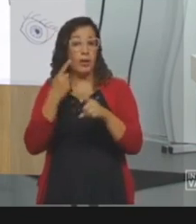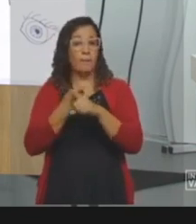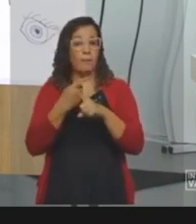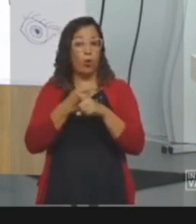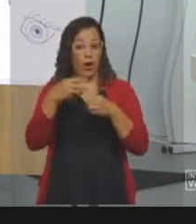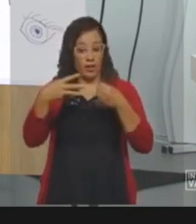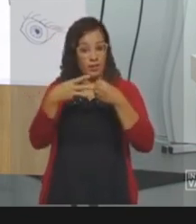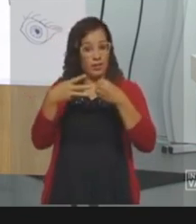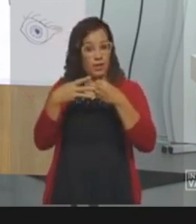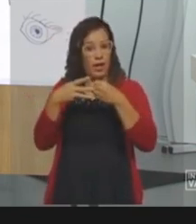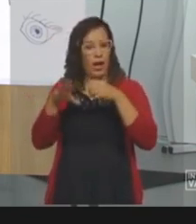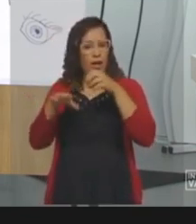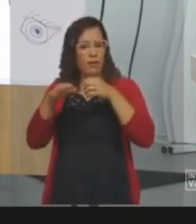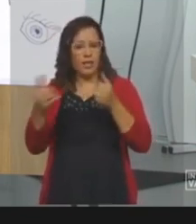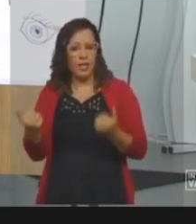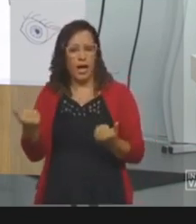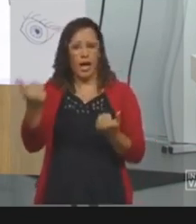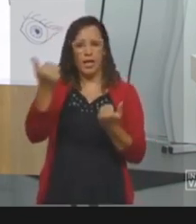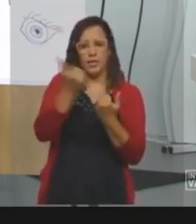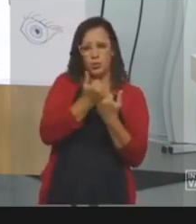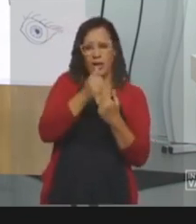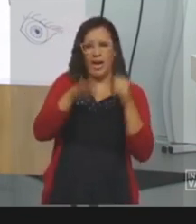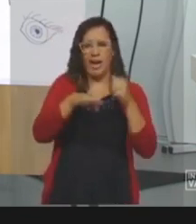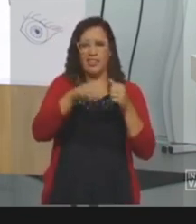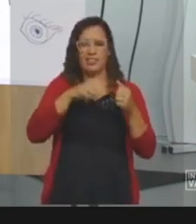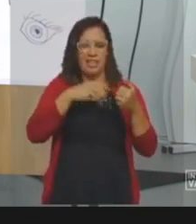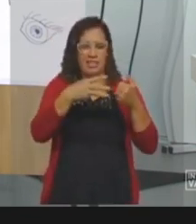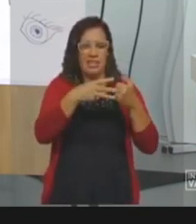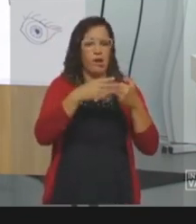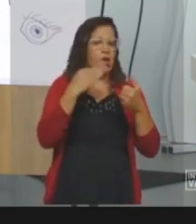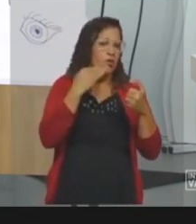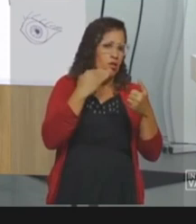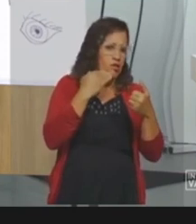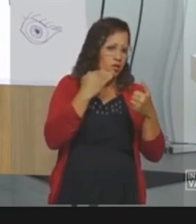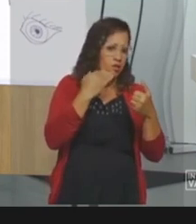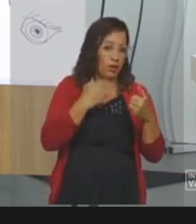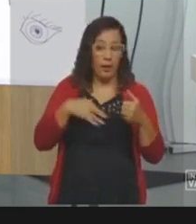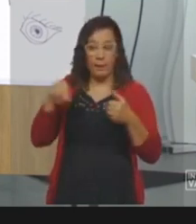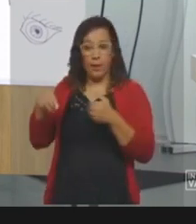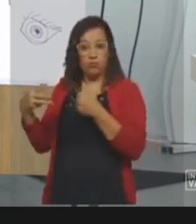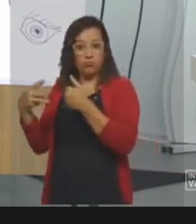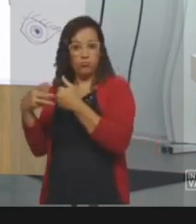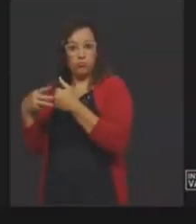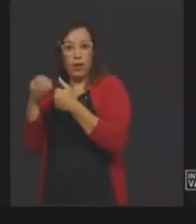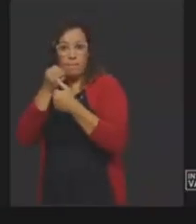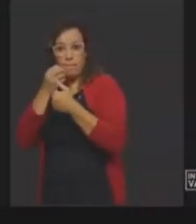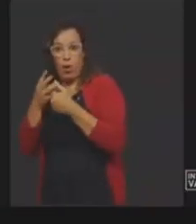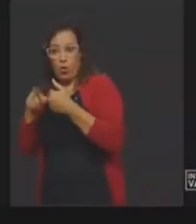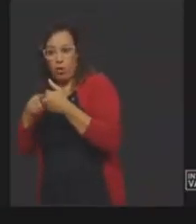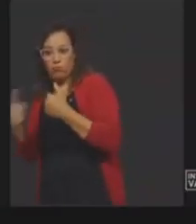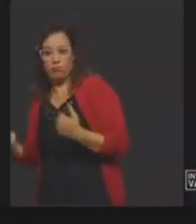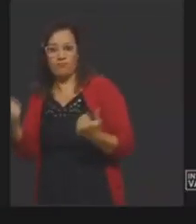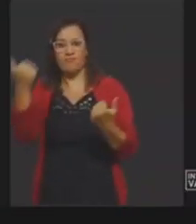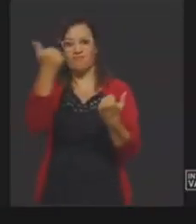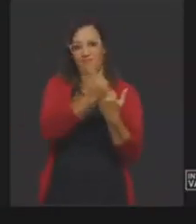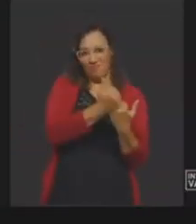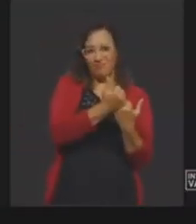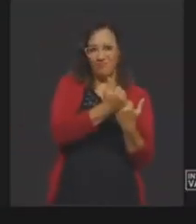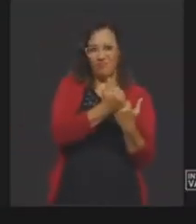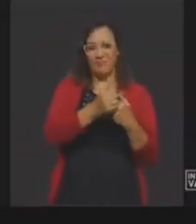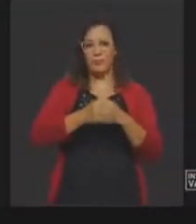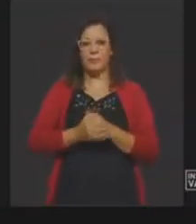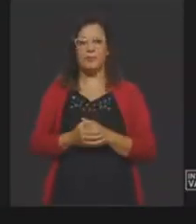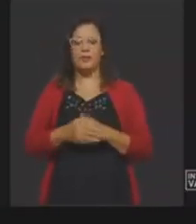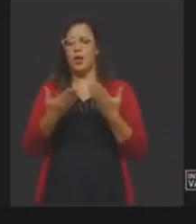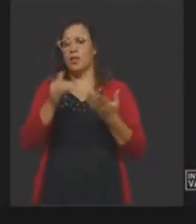substituir células que são defeituosas, por exemplo, no ser humano. Os pontos principais da aula foram esses. Falei